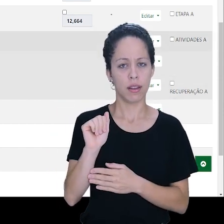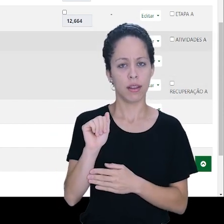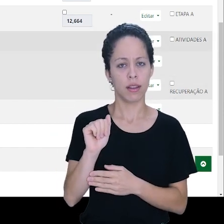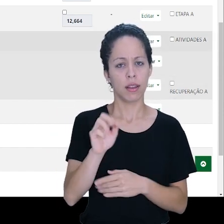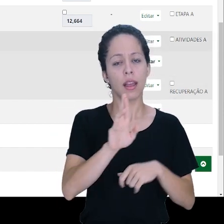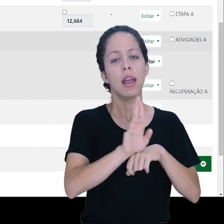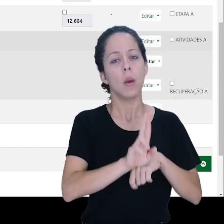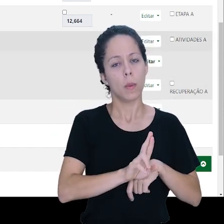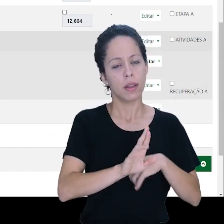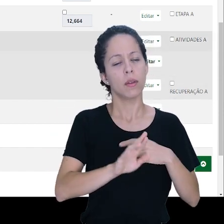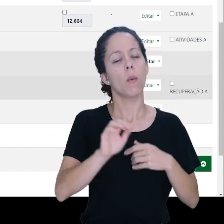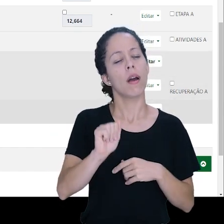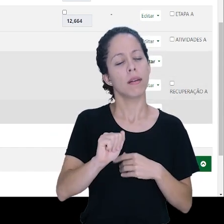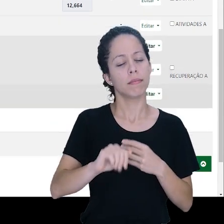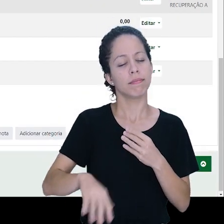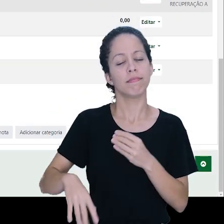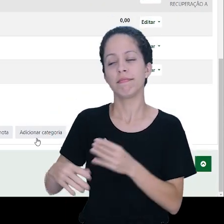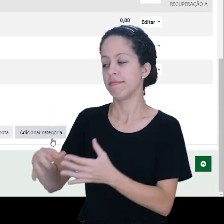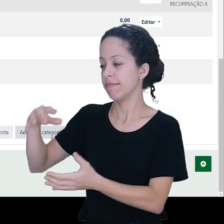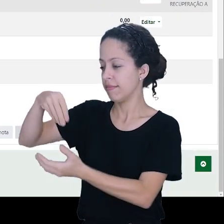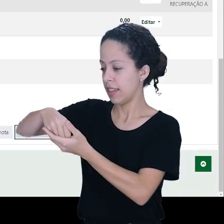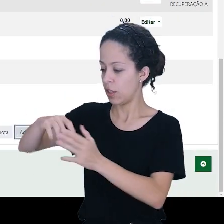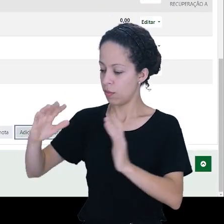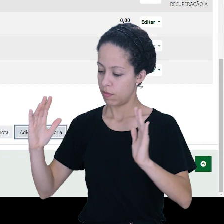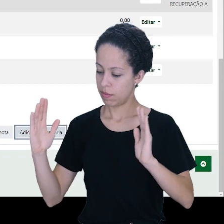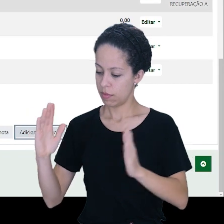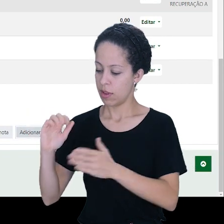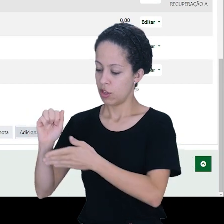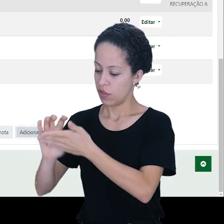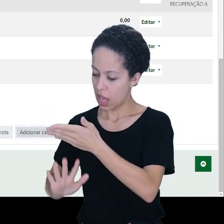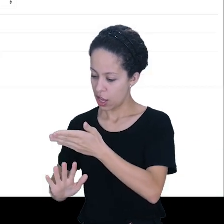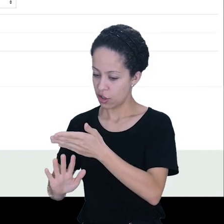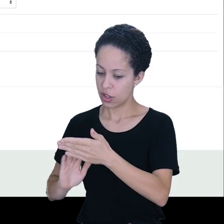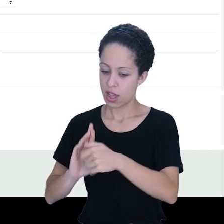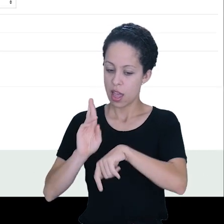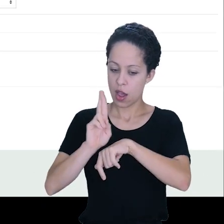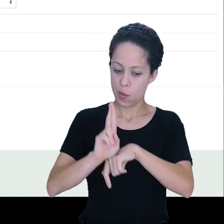nível aqui vamos agora criar etapa B